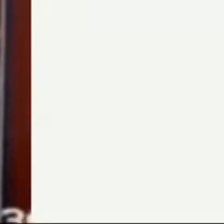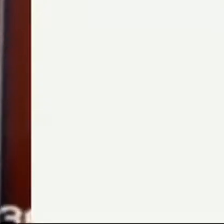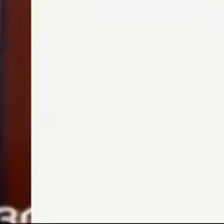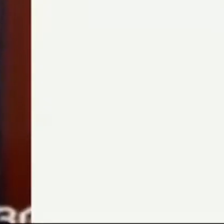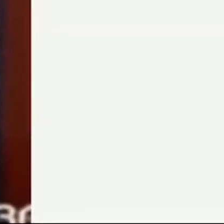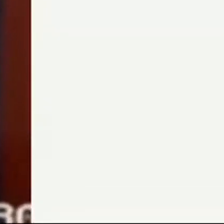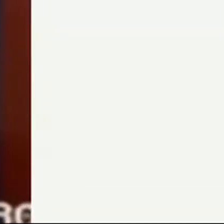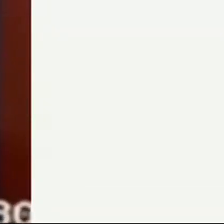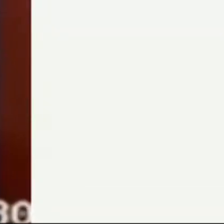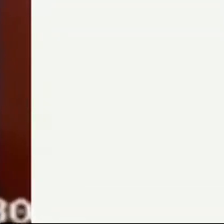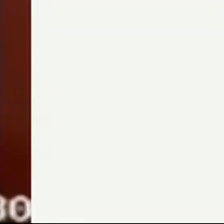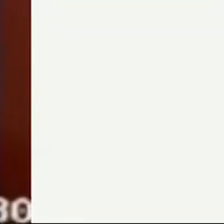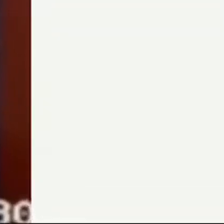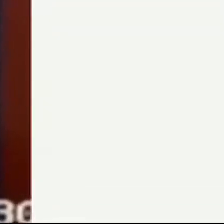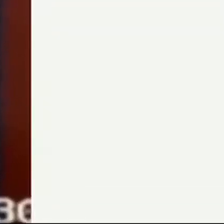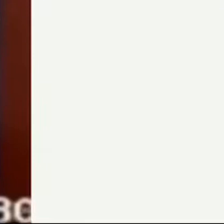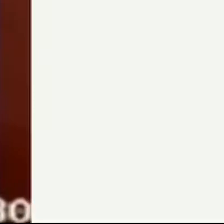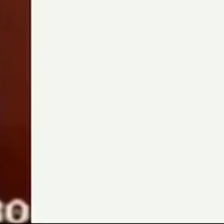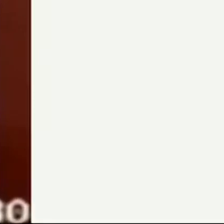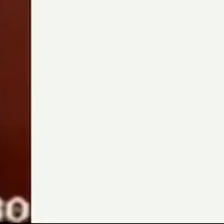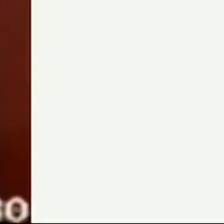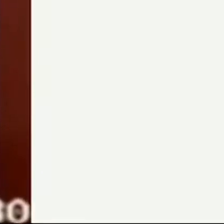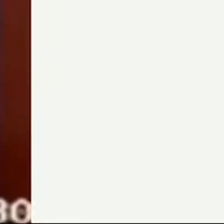de trabalho e amigos.